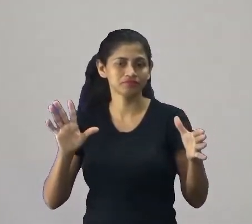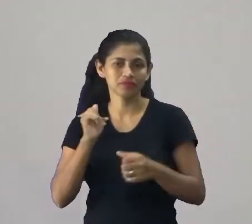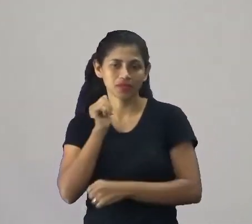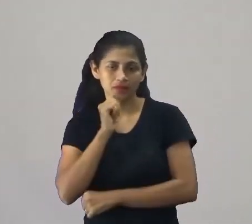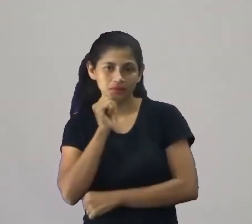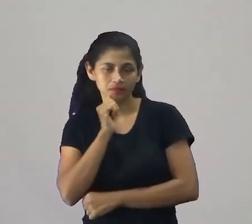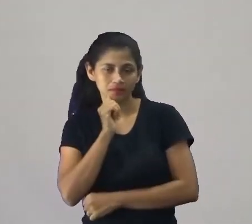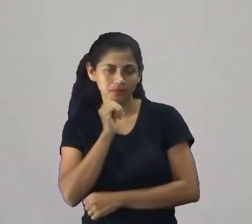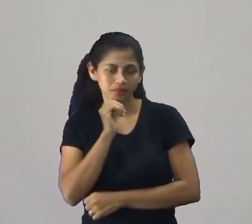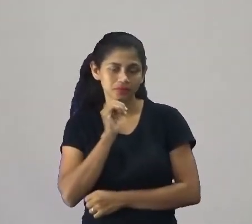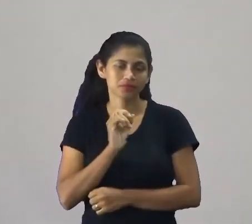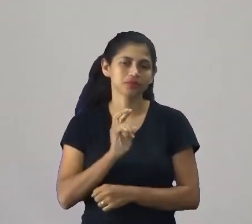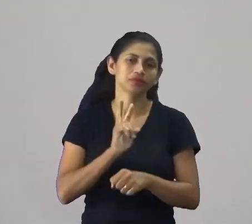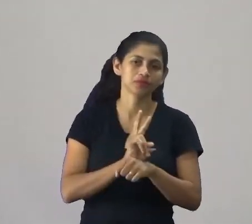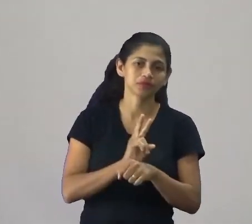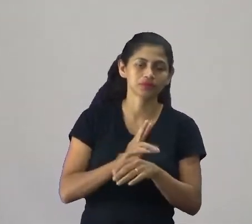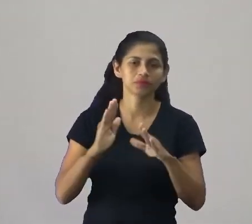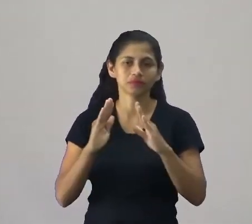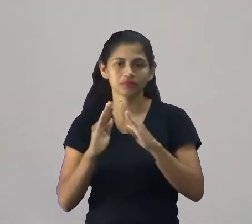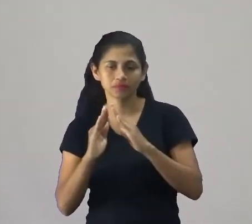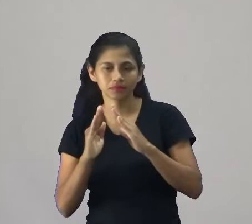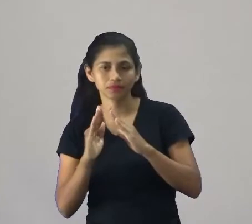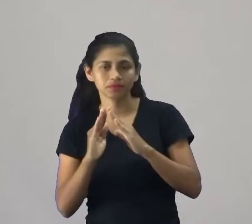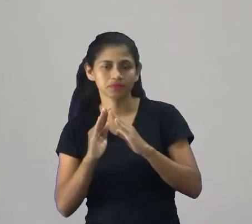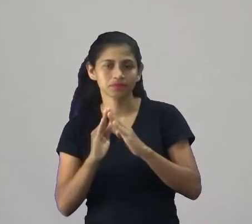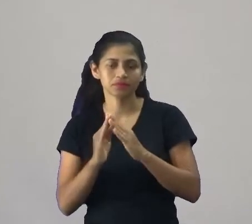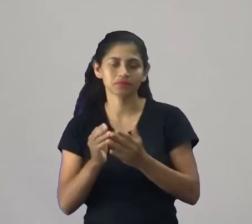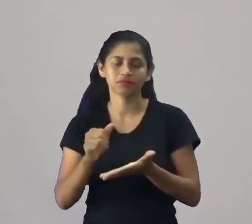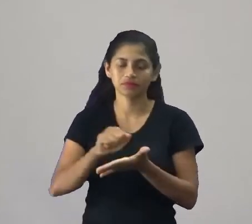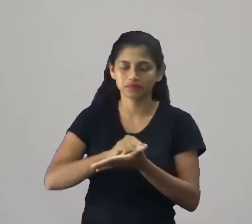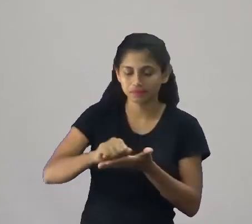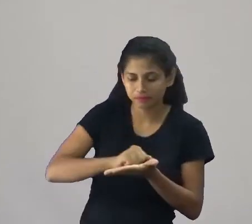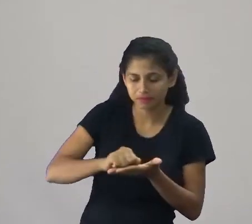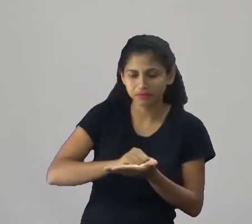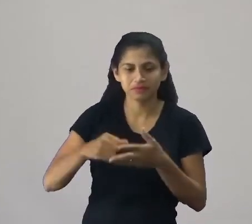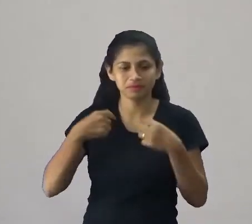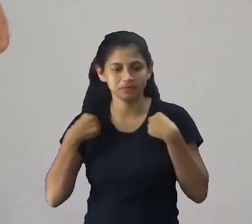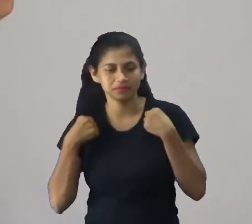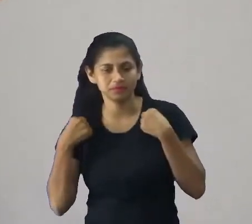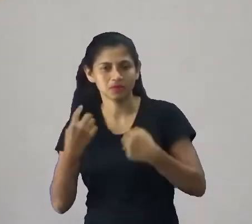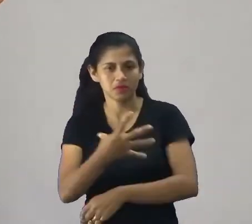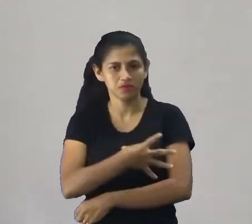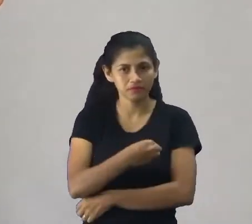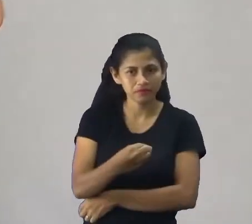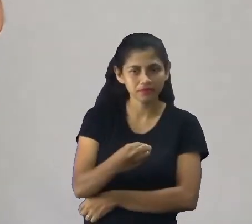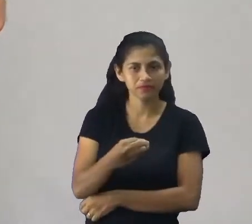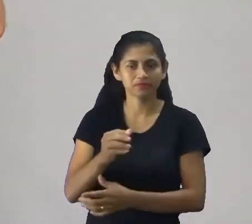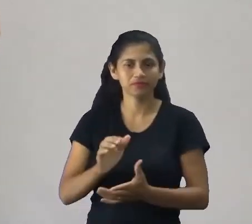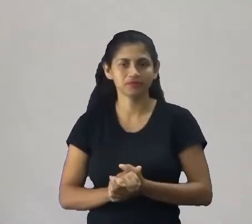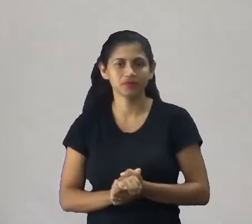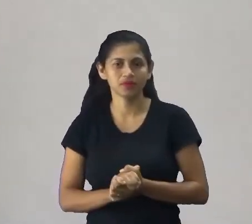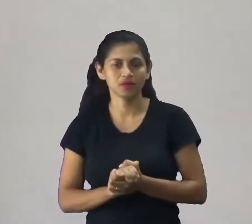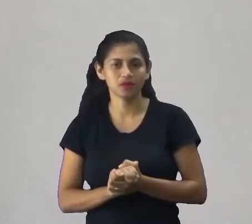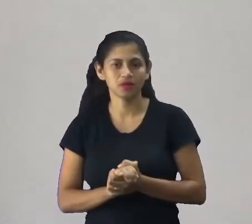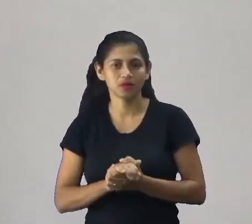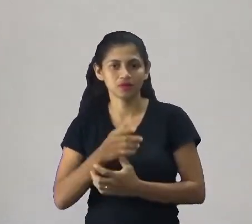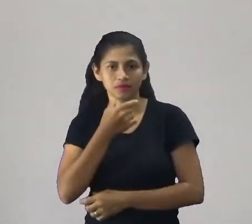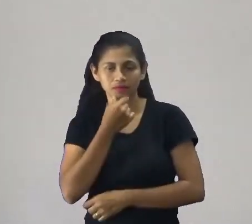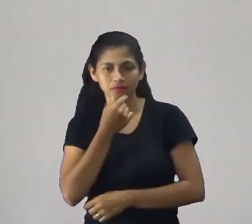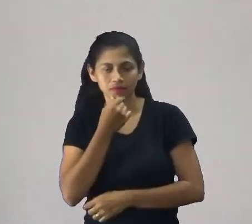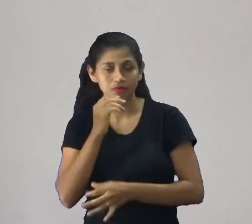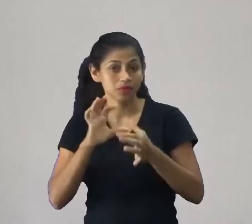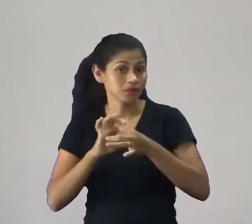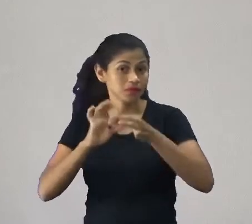da casa, brincar de boneca, cuidar dos filhos, lavar roupa, lavar louça, fazer comida. Os meninos, pode voar, liberdade.